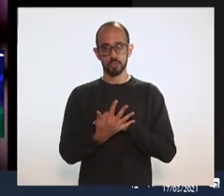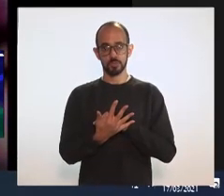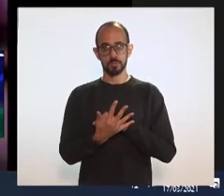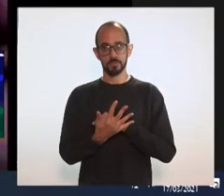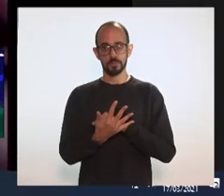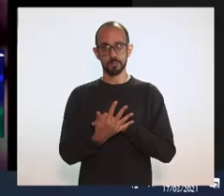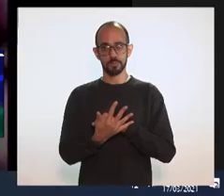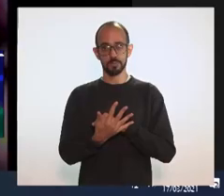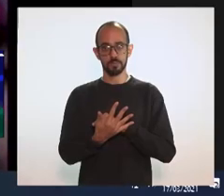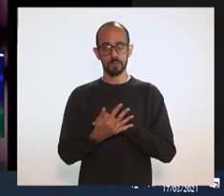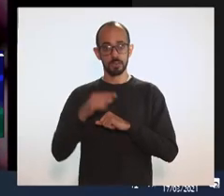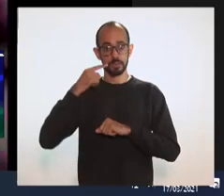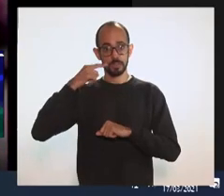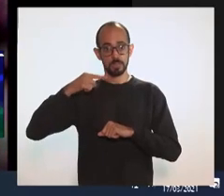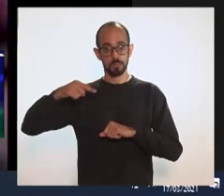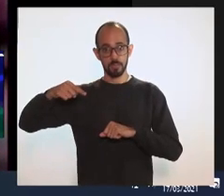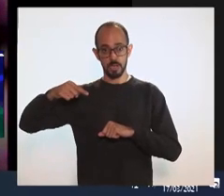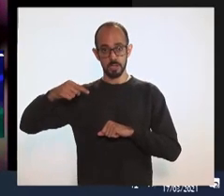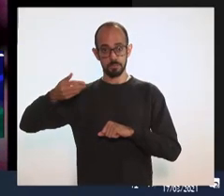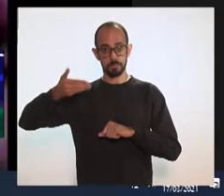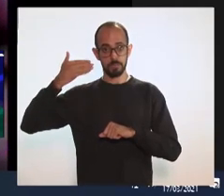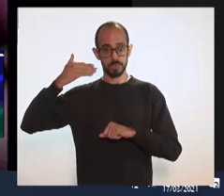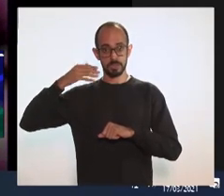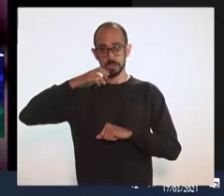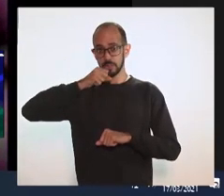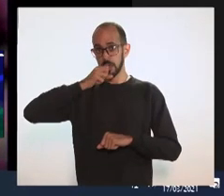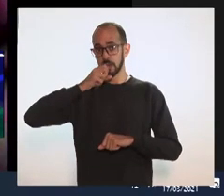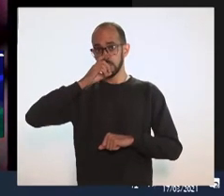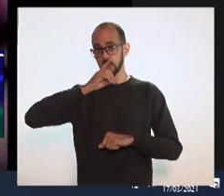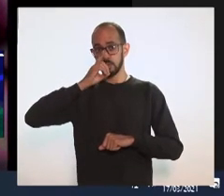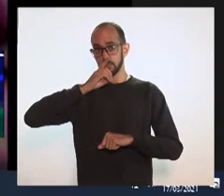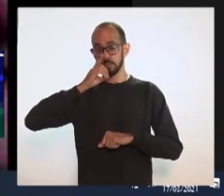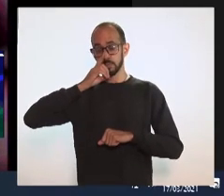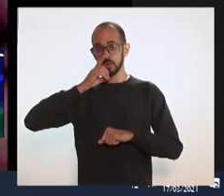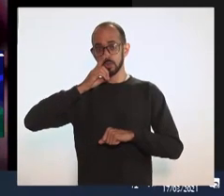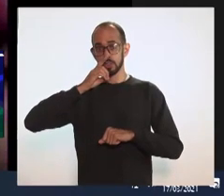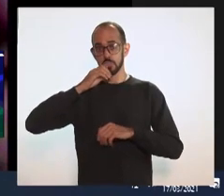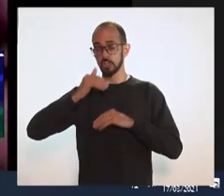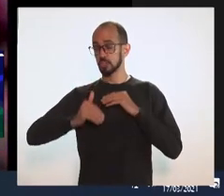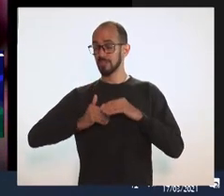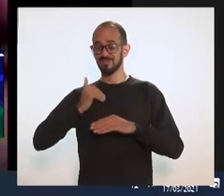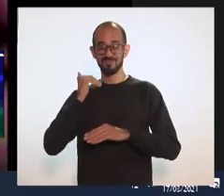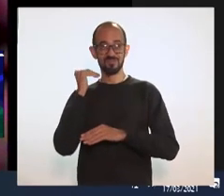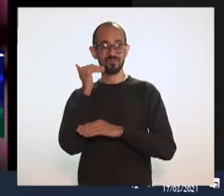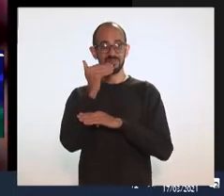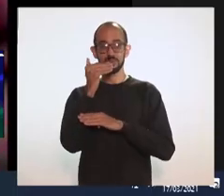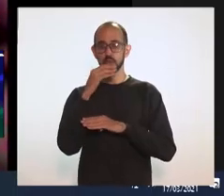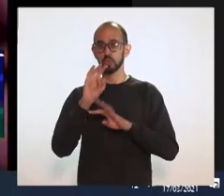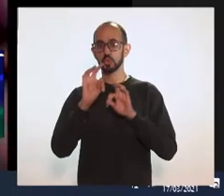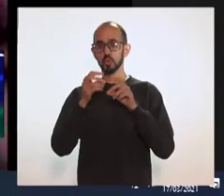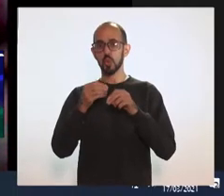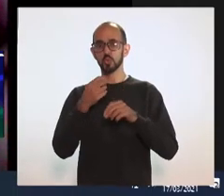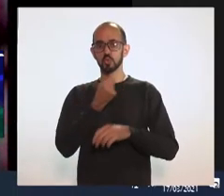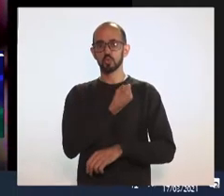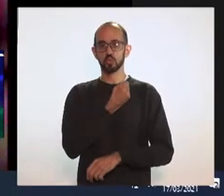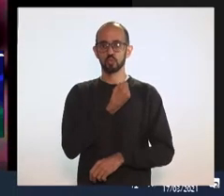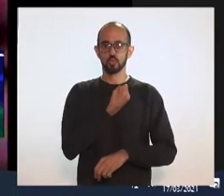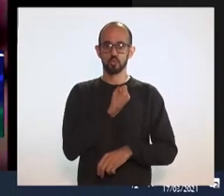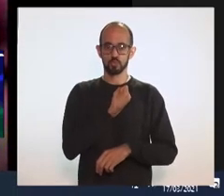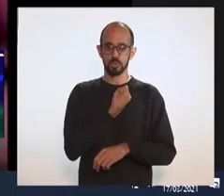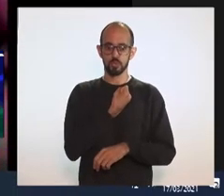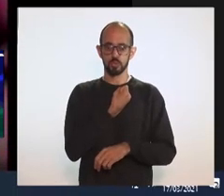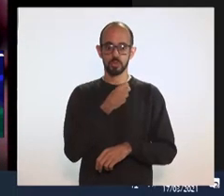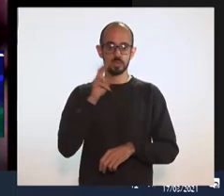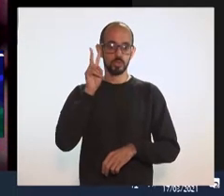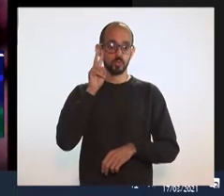recorde de internações de pacientes por Covid no estado do Rio de Janeiro. Na segunda-feira,